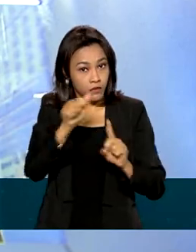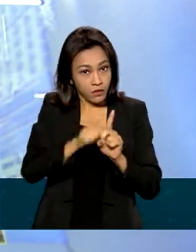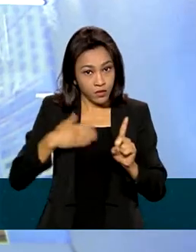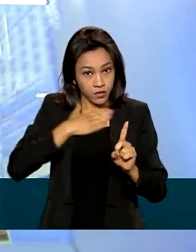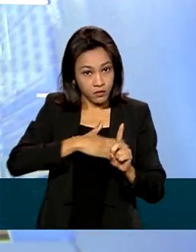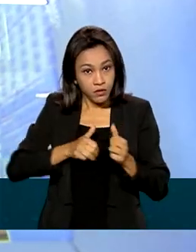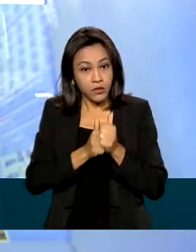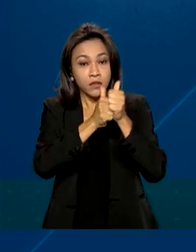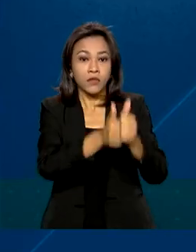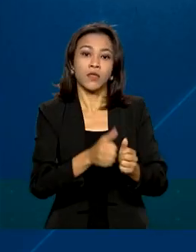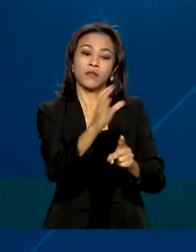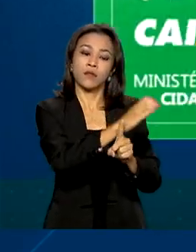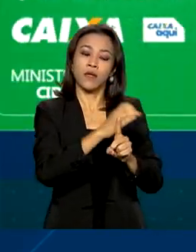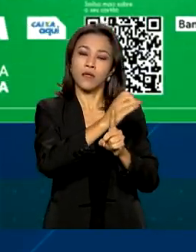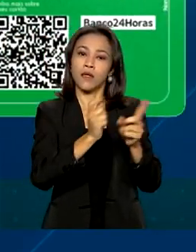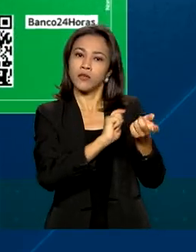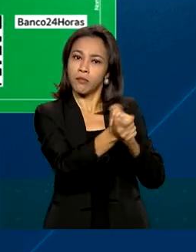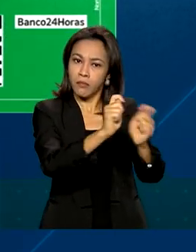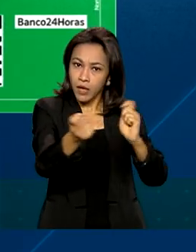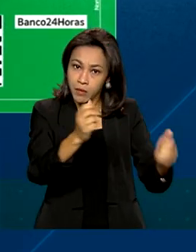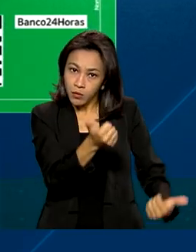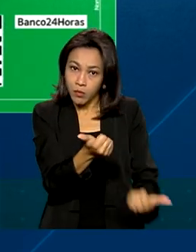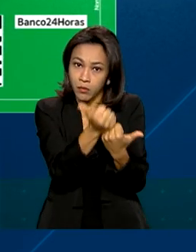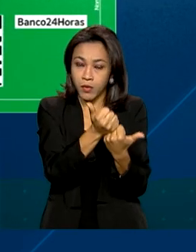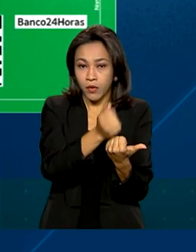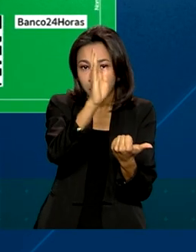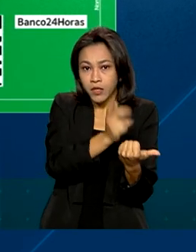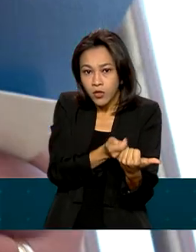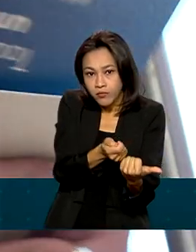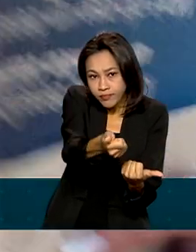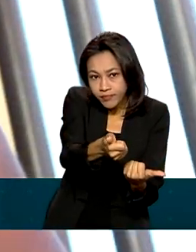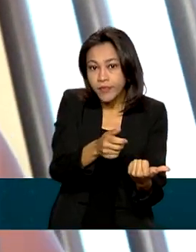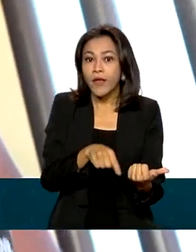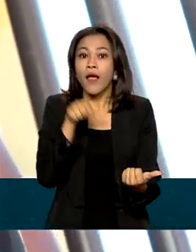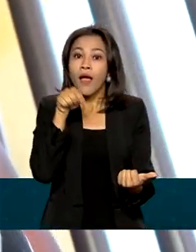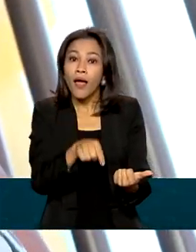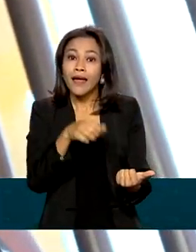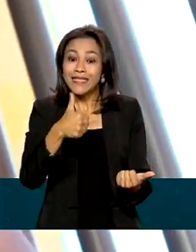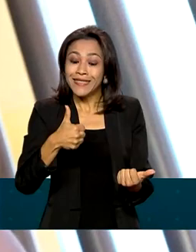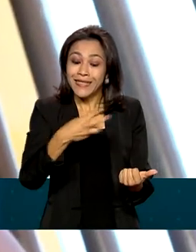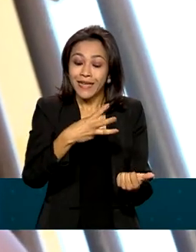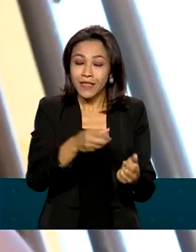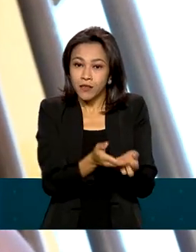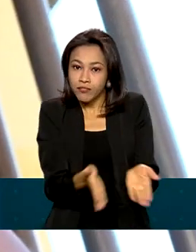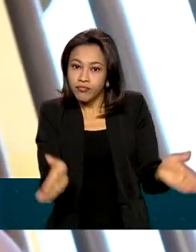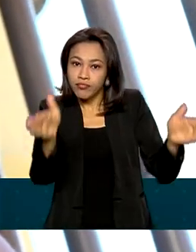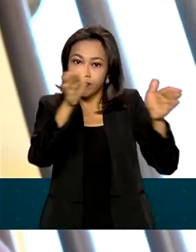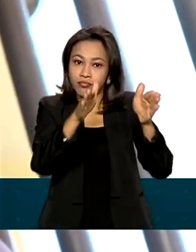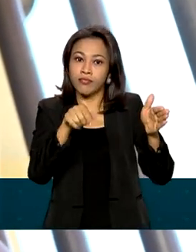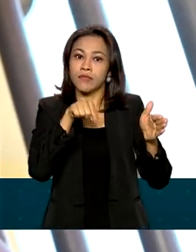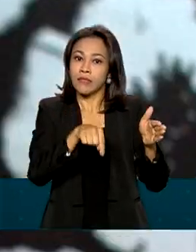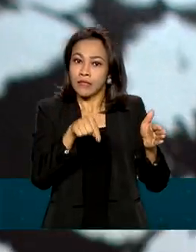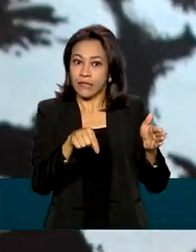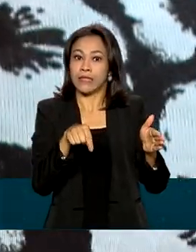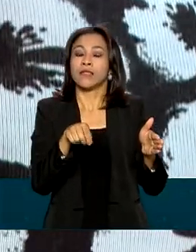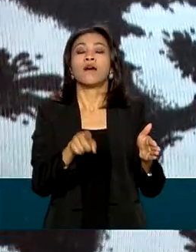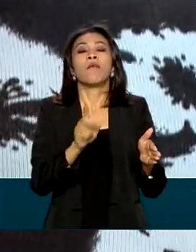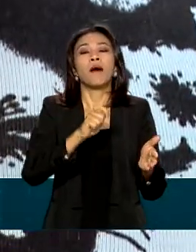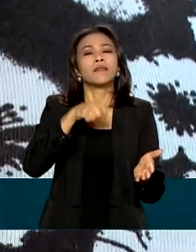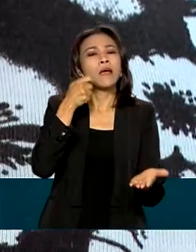pagamento do programa auxílio Brasil o benefício do gás de cozinha de 13 Kg seja o valor dobrado até o fim do ano